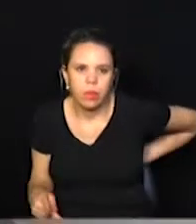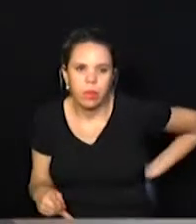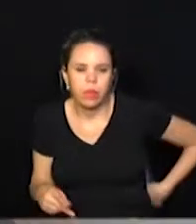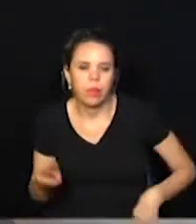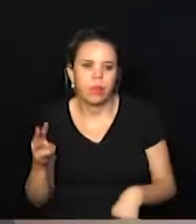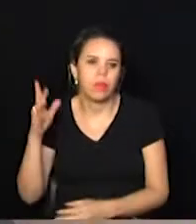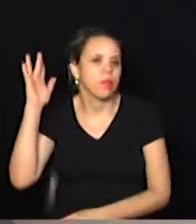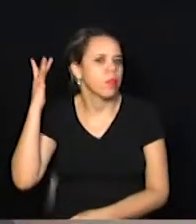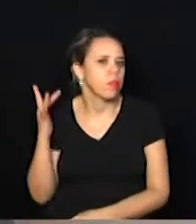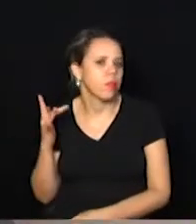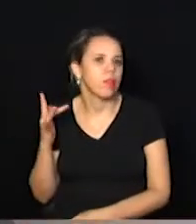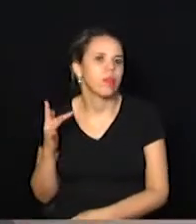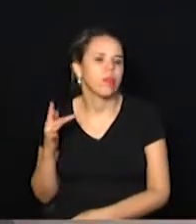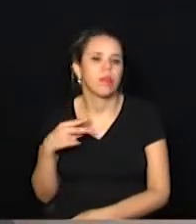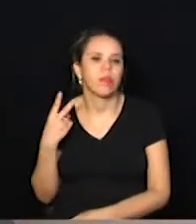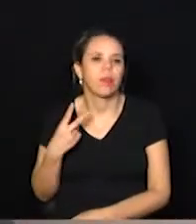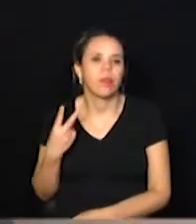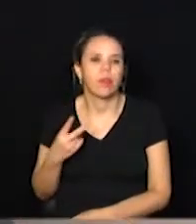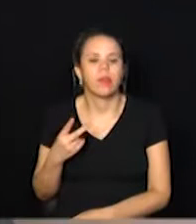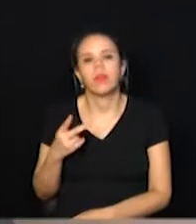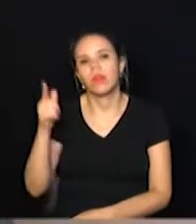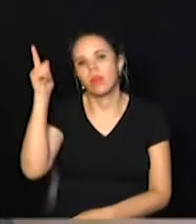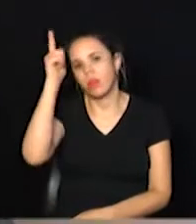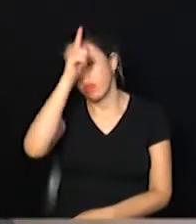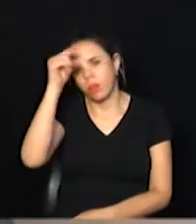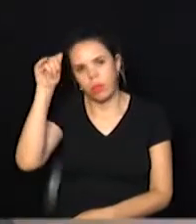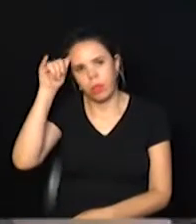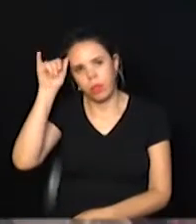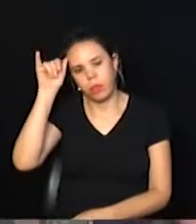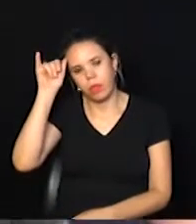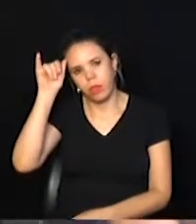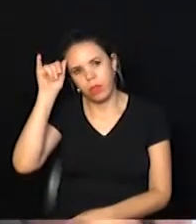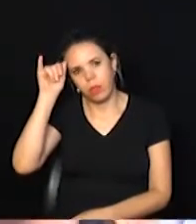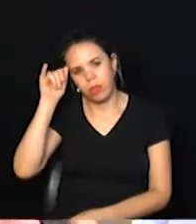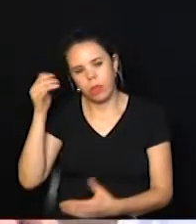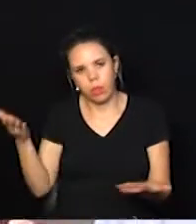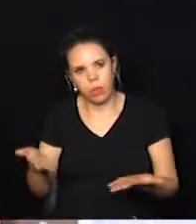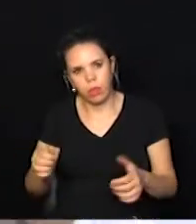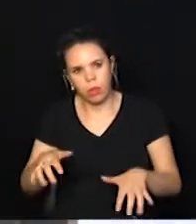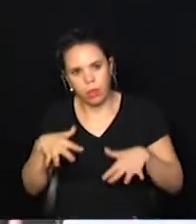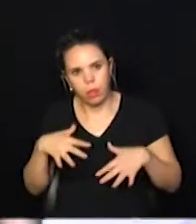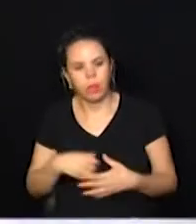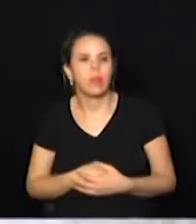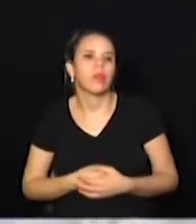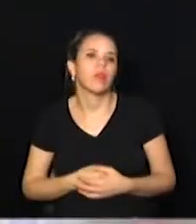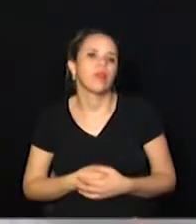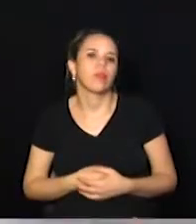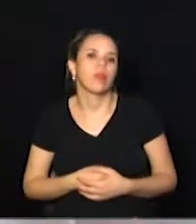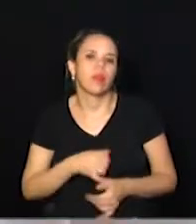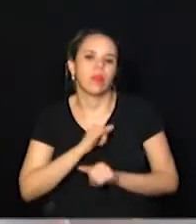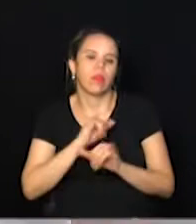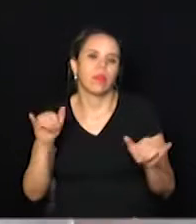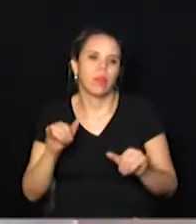Guida Calisto, os vereadores Gustavo Peta, Paulo Búfalo, que se encontram aqui nesse plenário, dizendo que